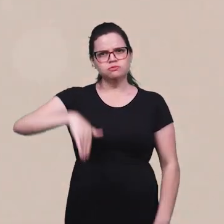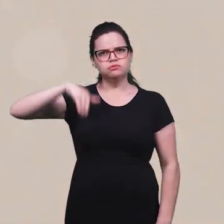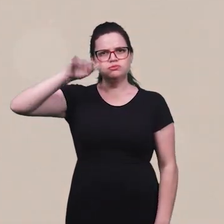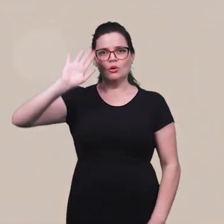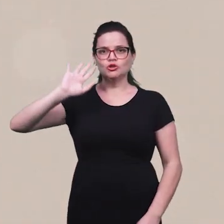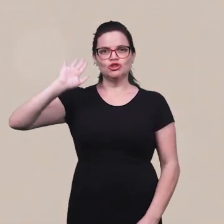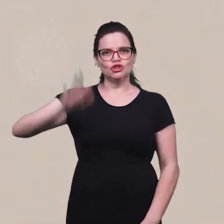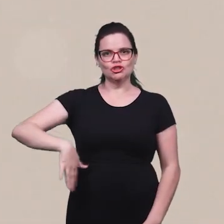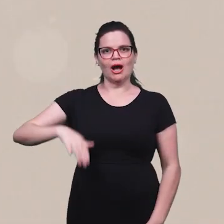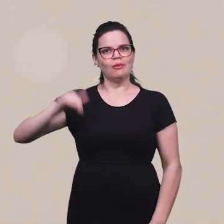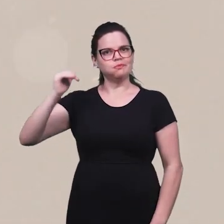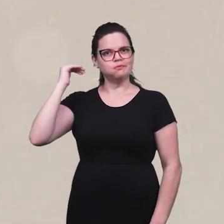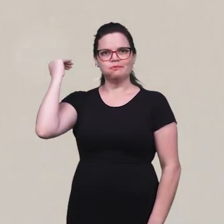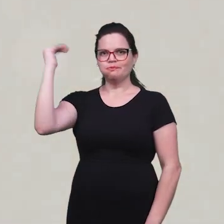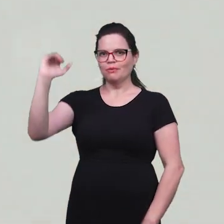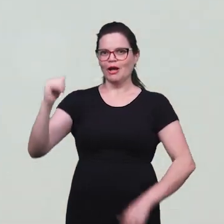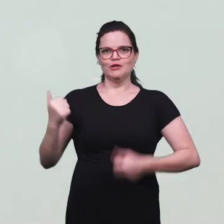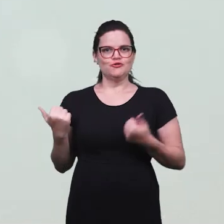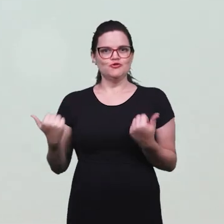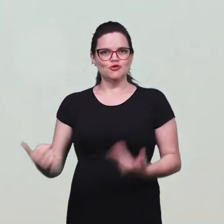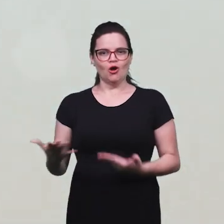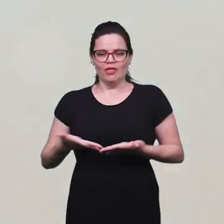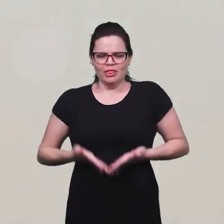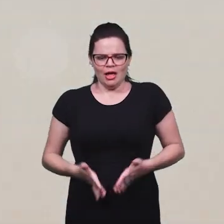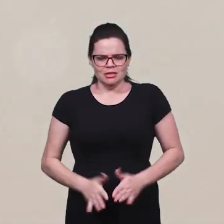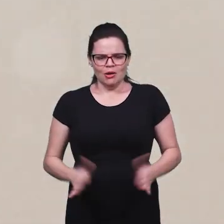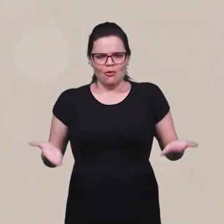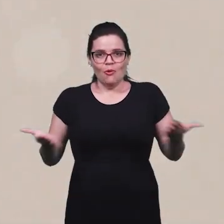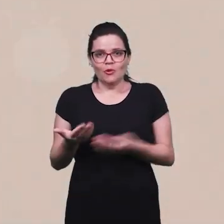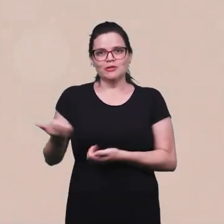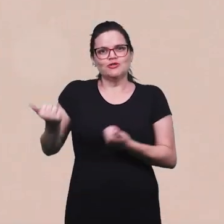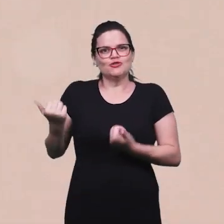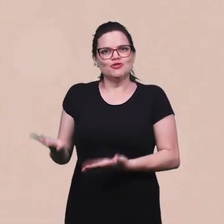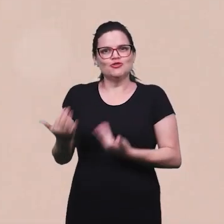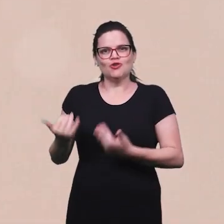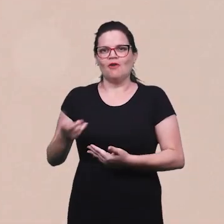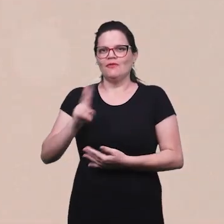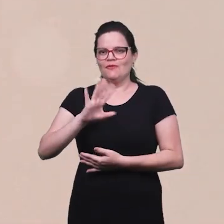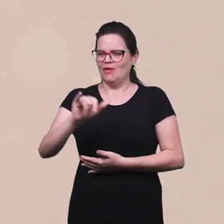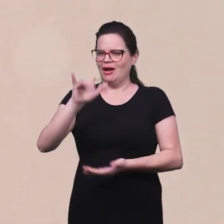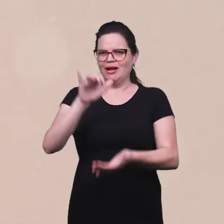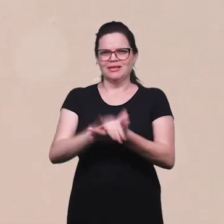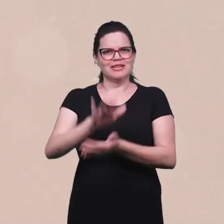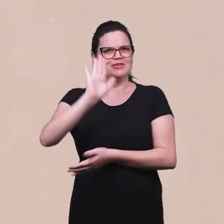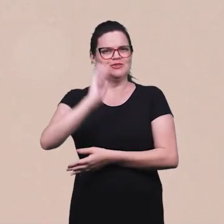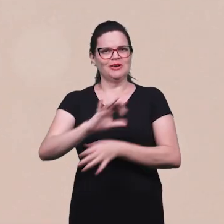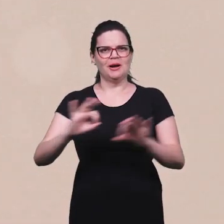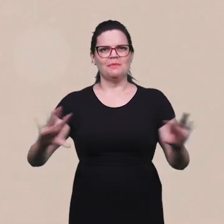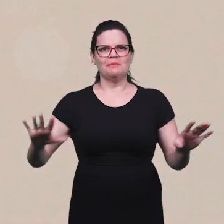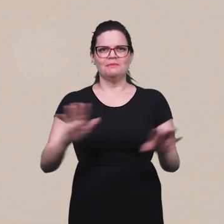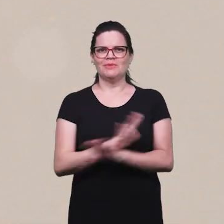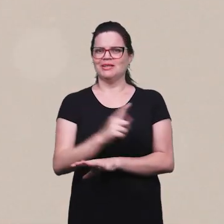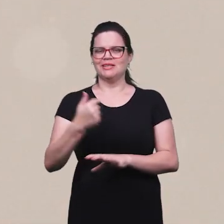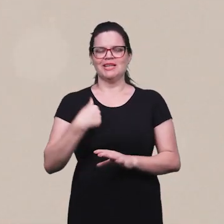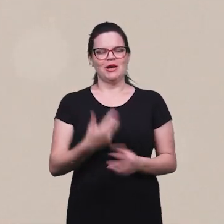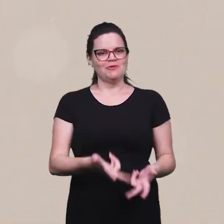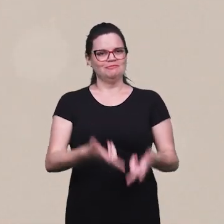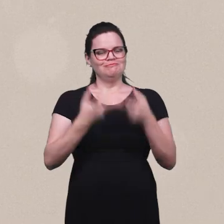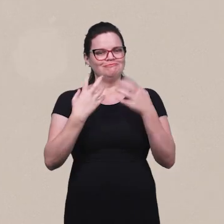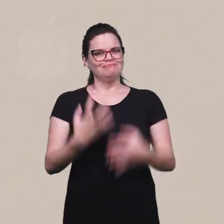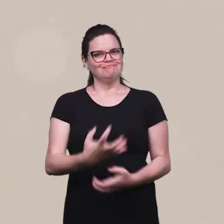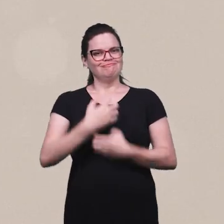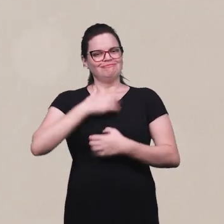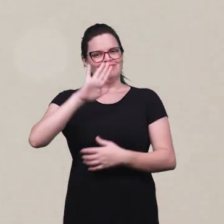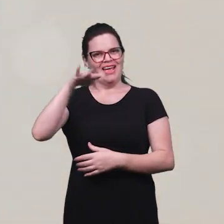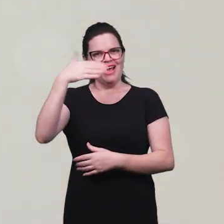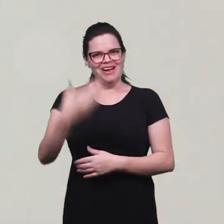que hoje são jovens, grandes, né? Nasceram aqui e hoje estão jovens, são até casados, né? Então, para mim, é uma grande